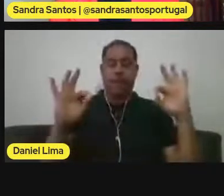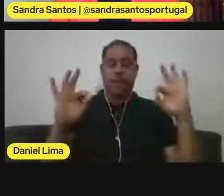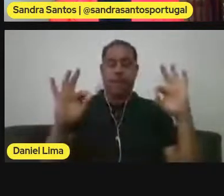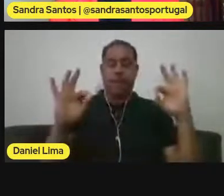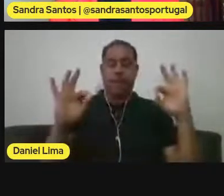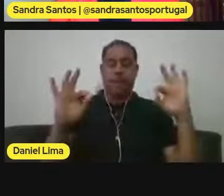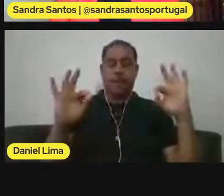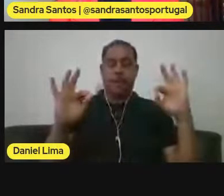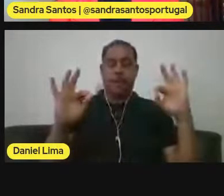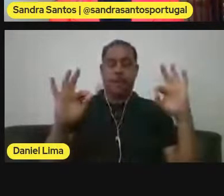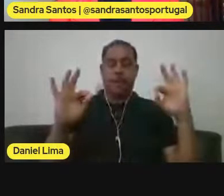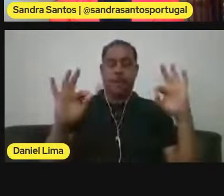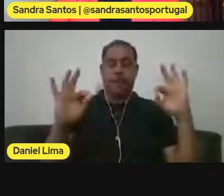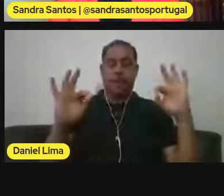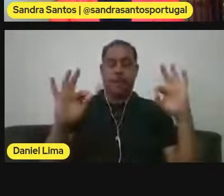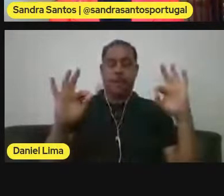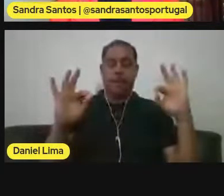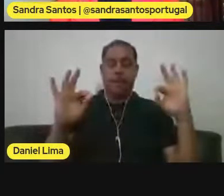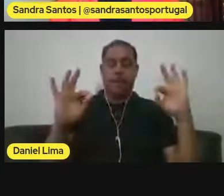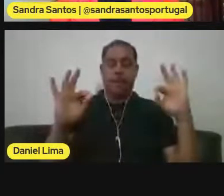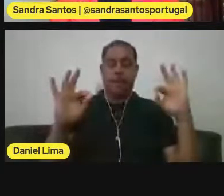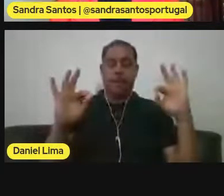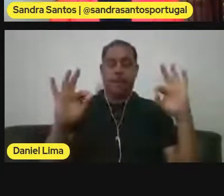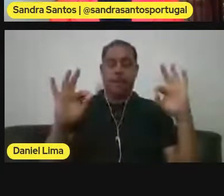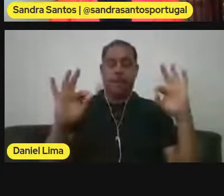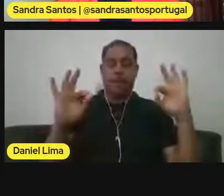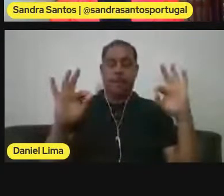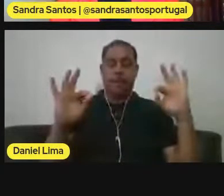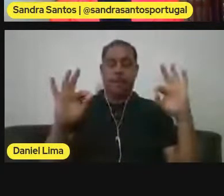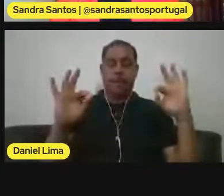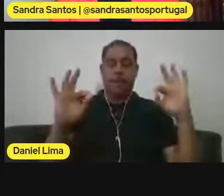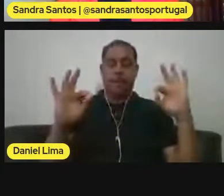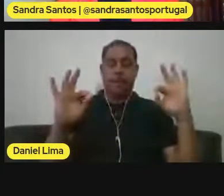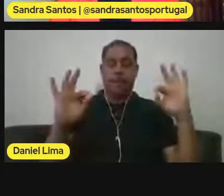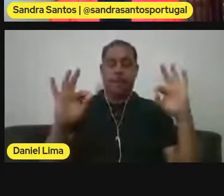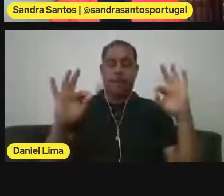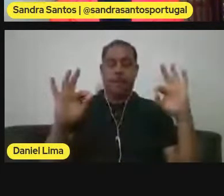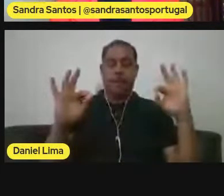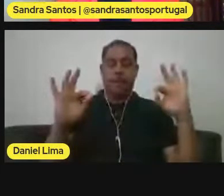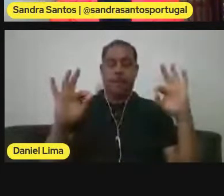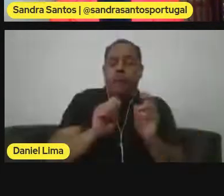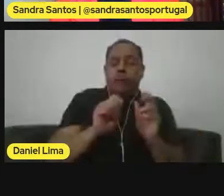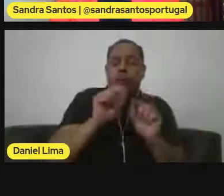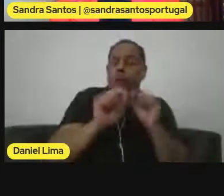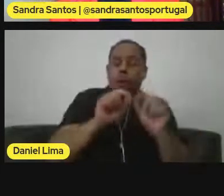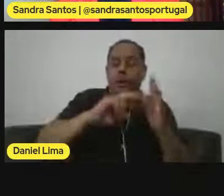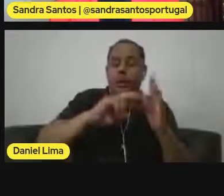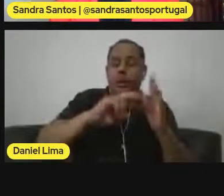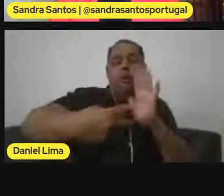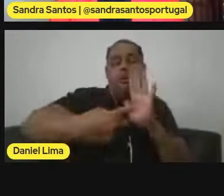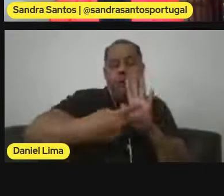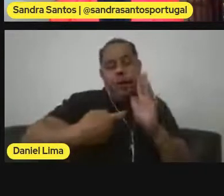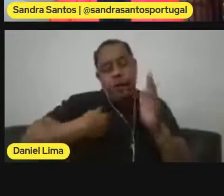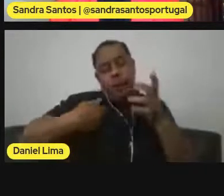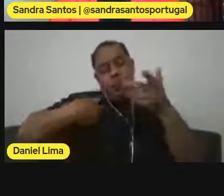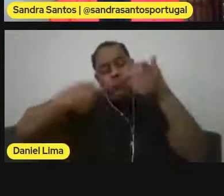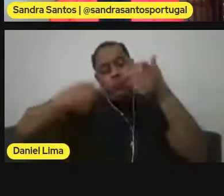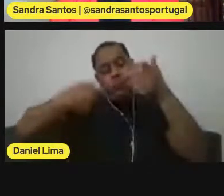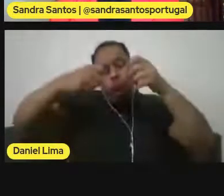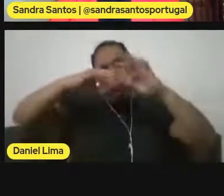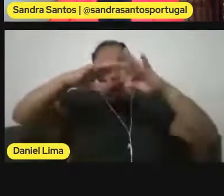que é muito simbólica daquilo que eu acabo de dizer e que Fernando Pessoa